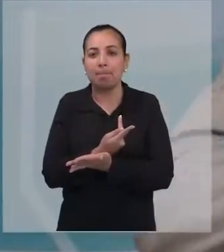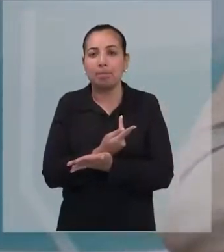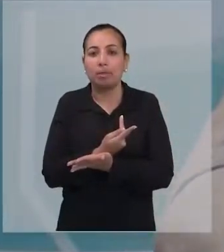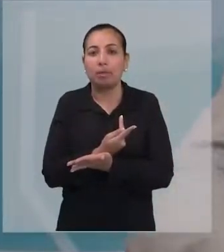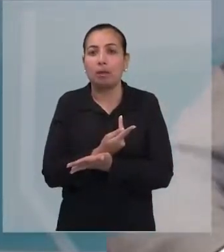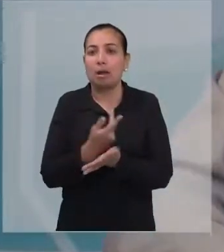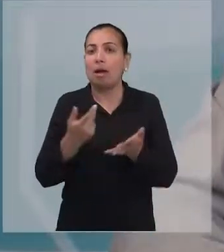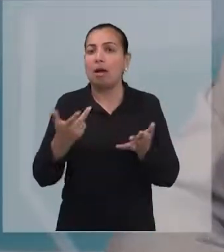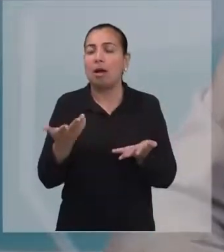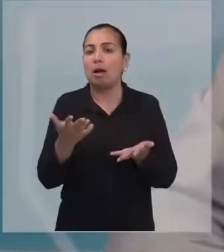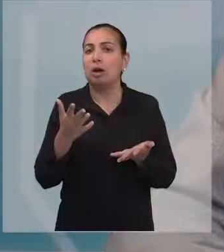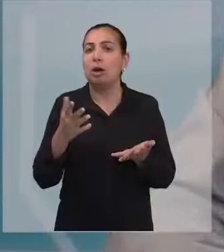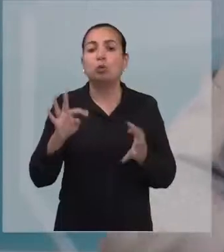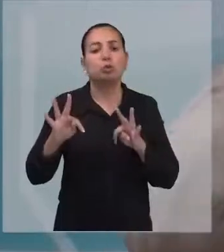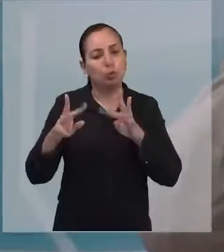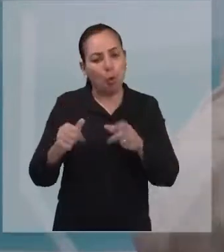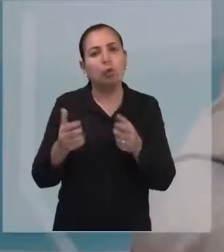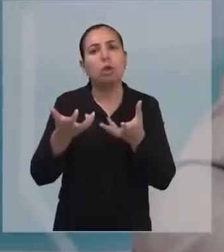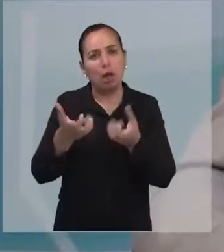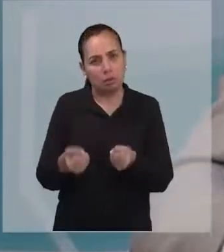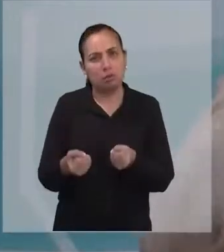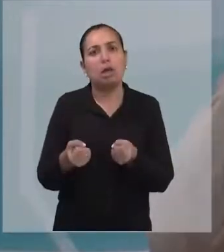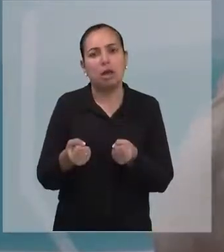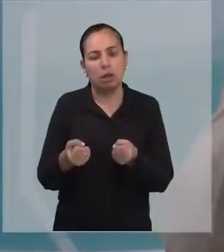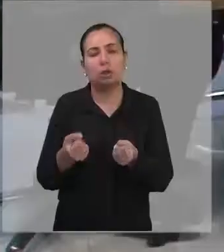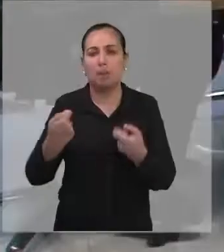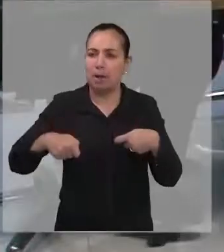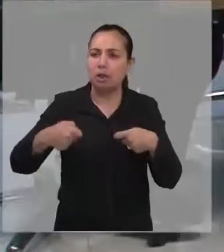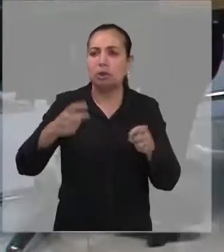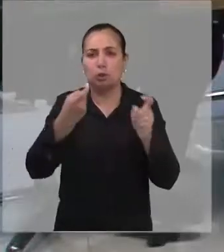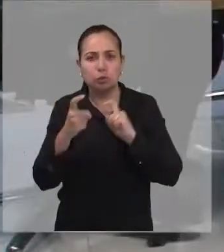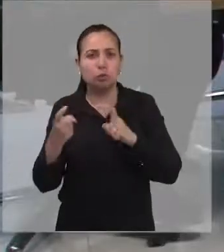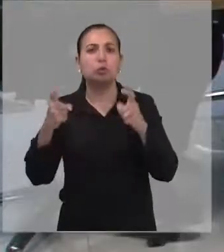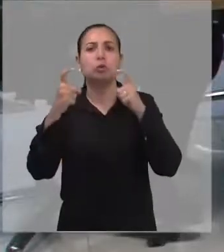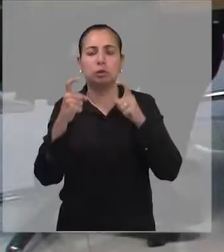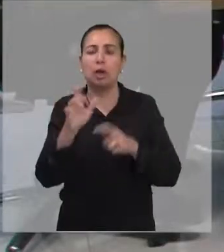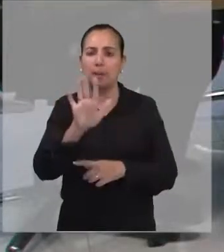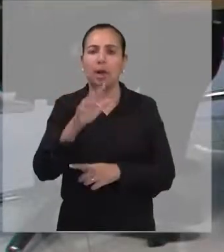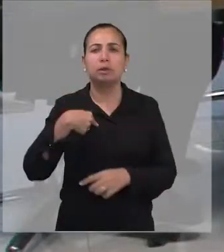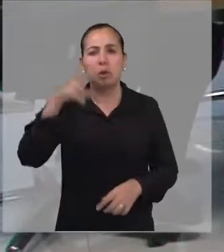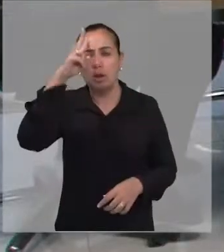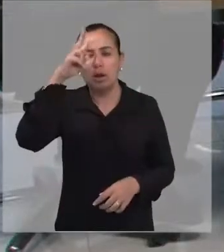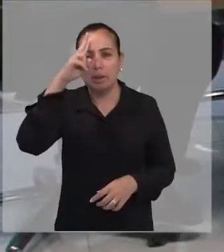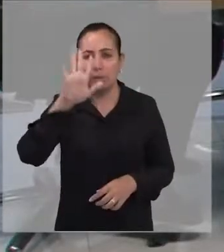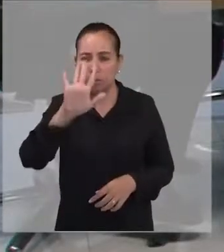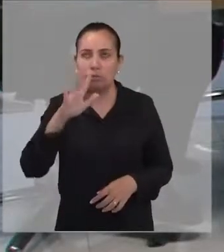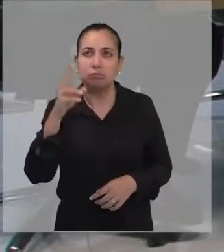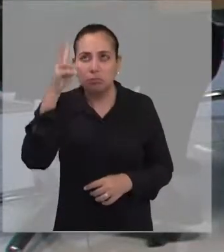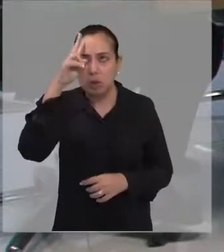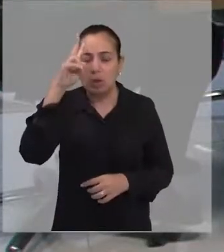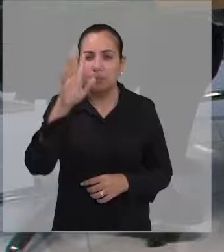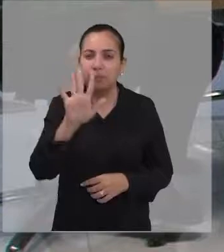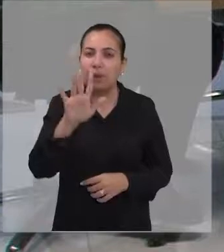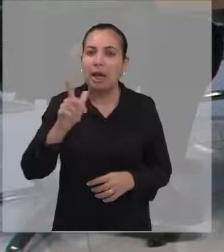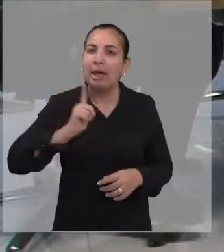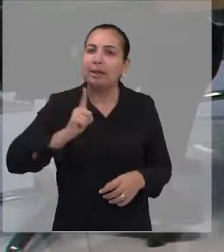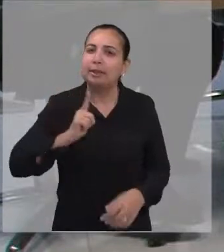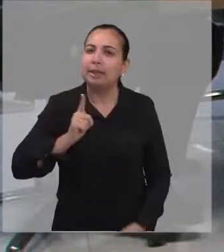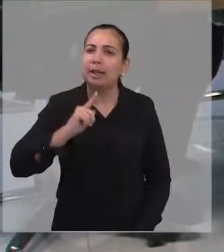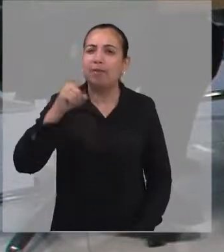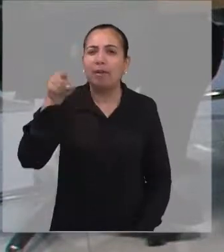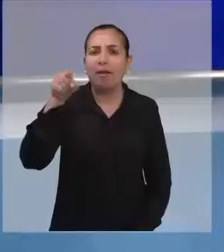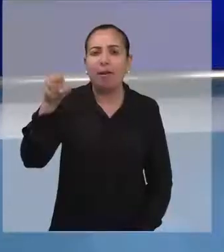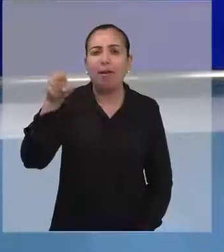inadmitem discussão, todos admitem discussão. Eu estou só colocando aqui. Primeiro que eu me lembro aqui de cabeça, apareceu um grampo na cela do